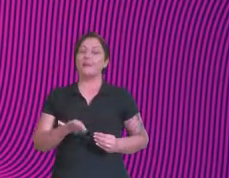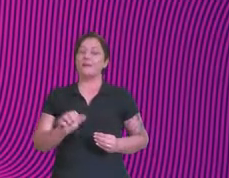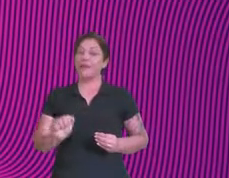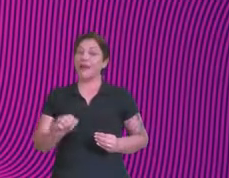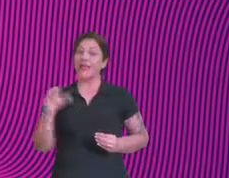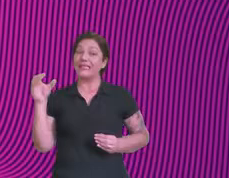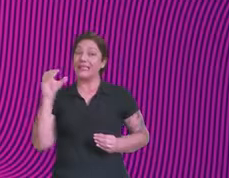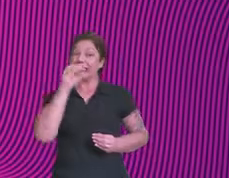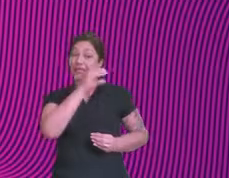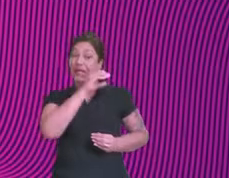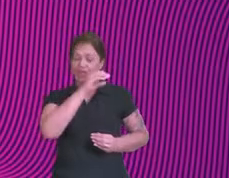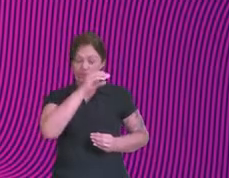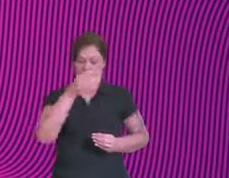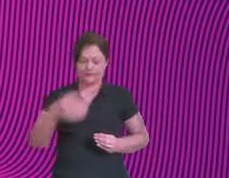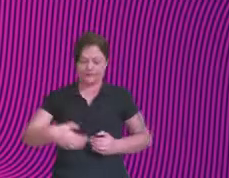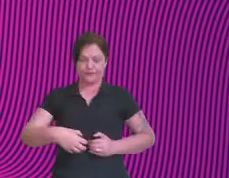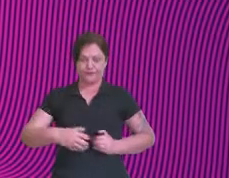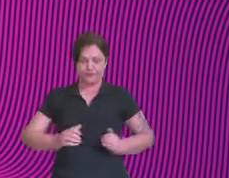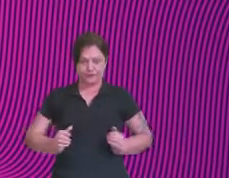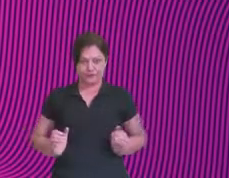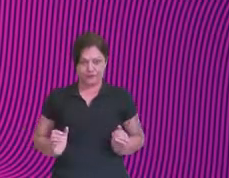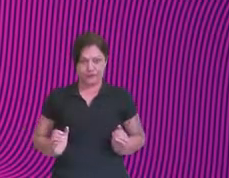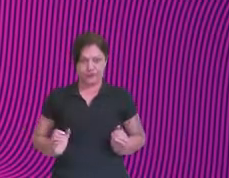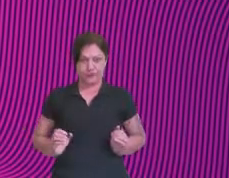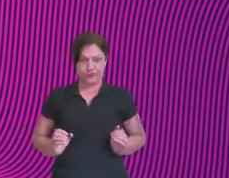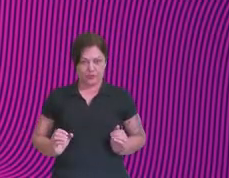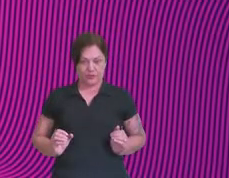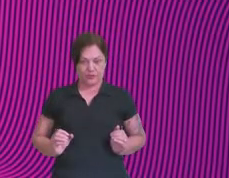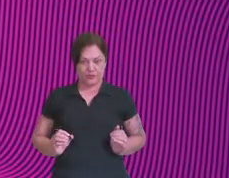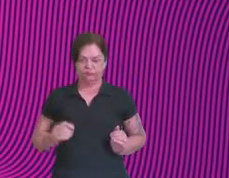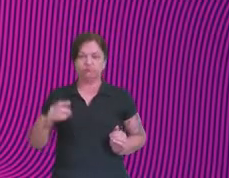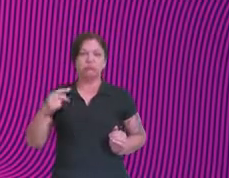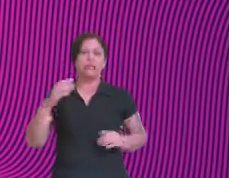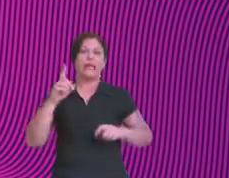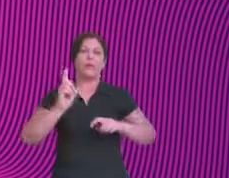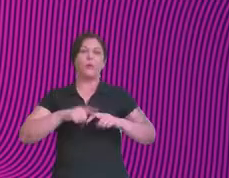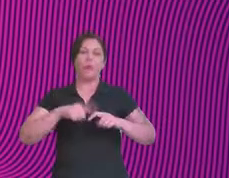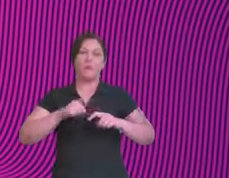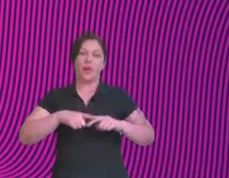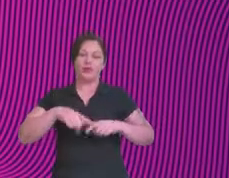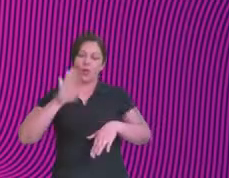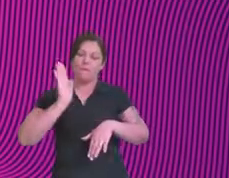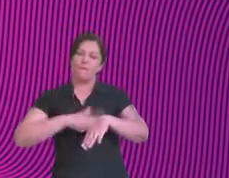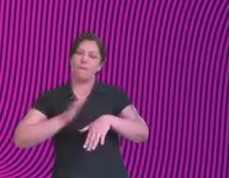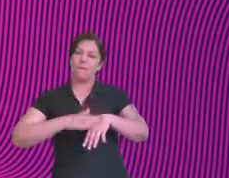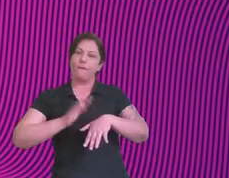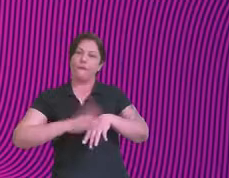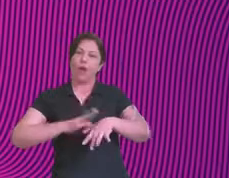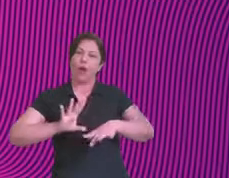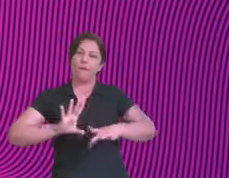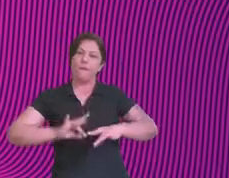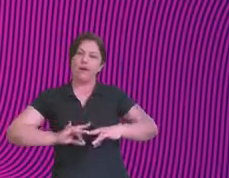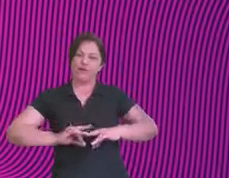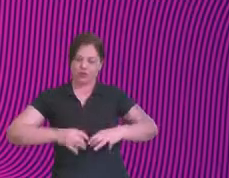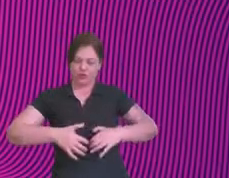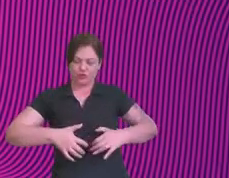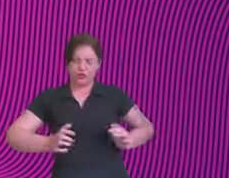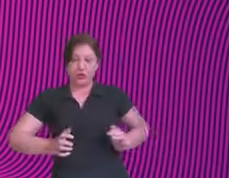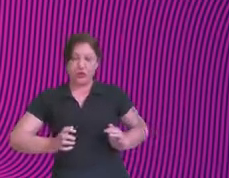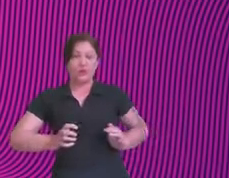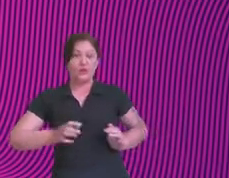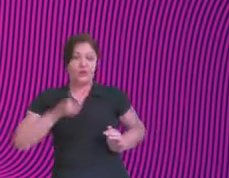ela tem algumas vantagens, que você não vai ter entupimento do dreno, se tiver alguma coisa você pode ver, se tiver qualquer tipo de sangramento você vai ver. Só